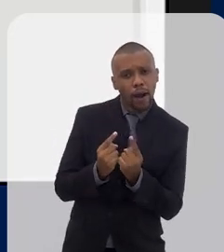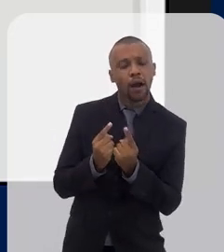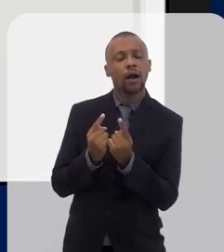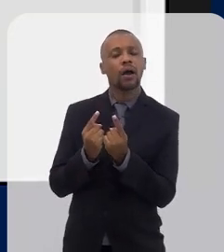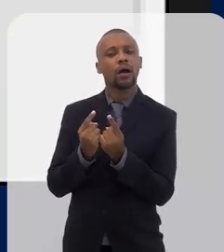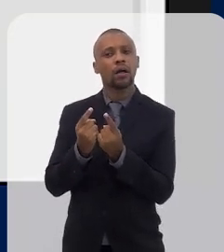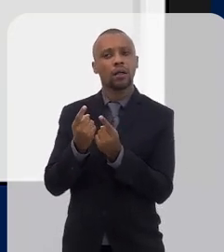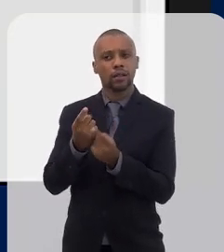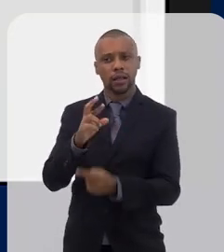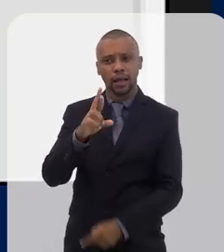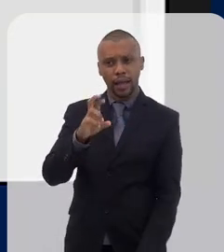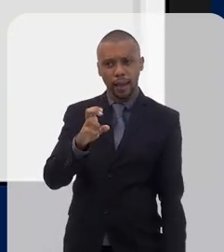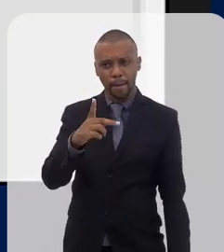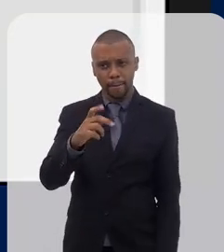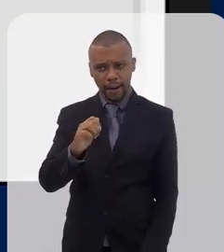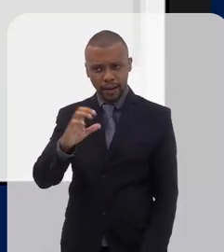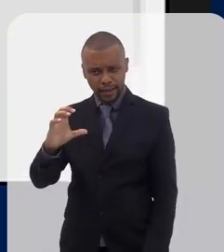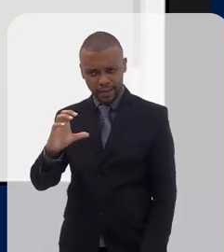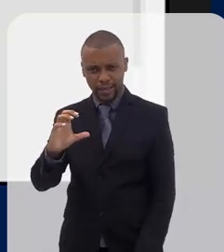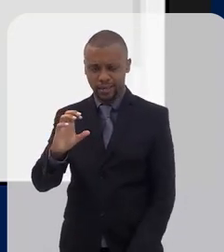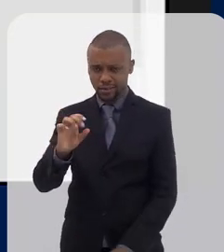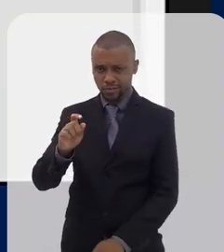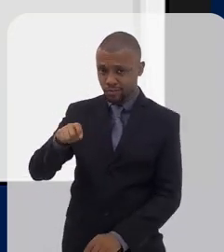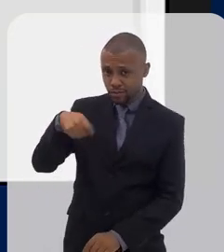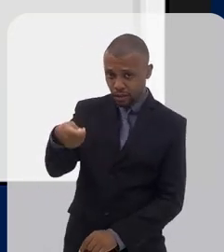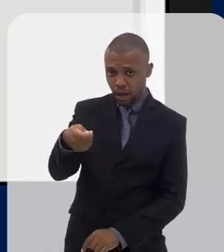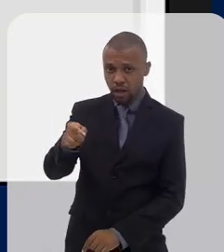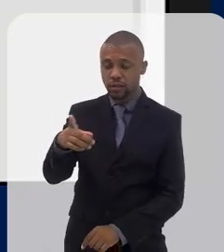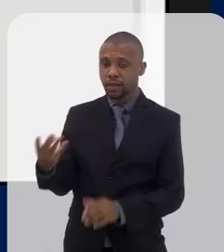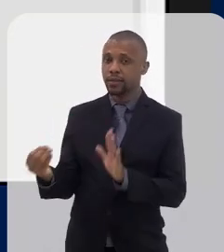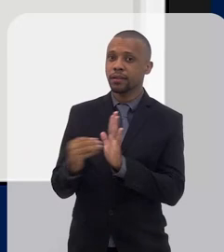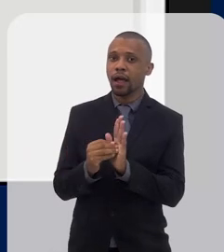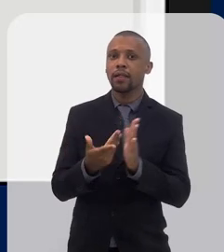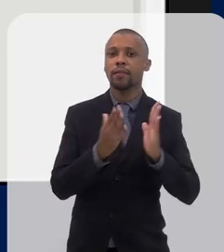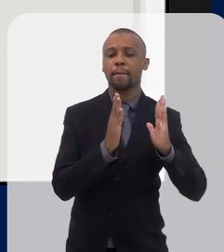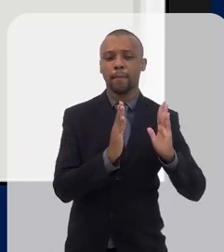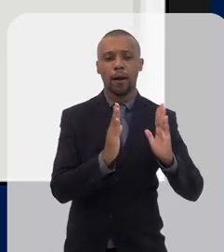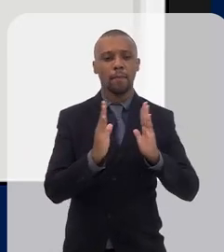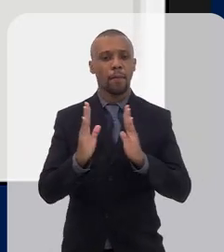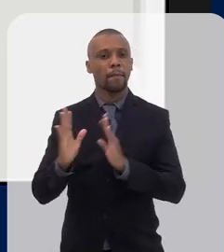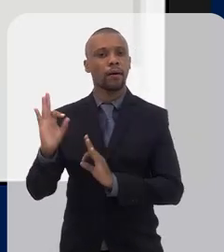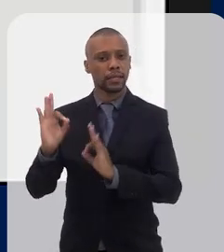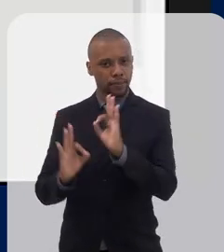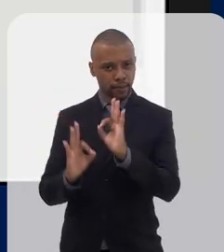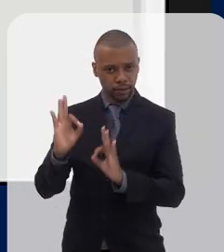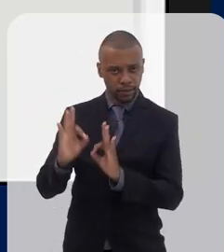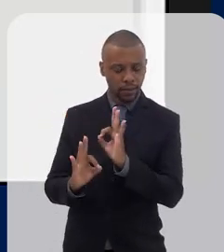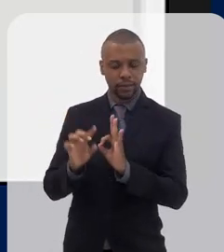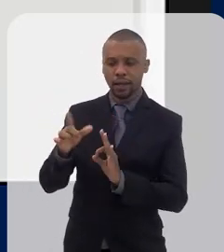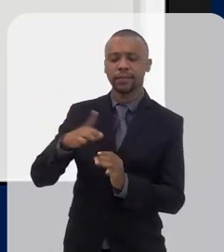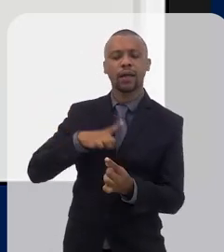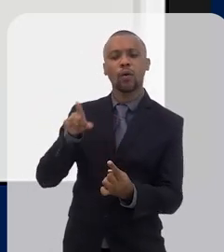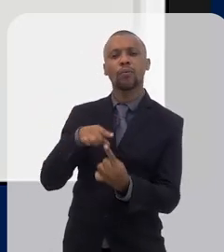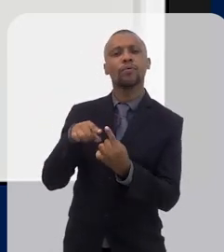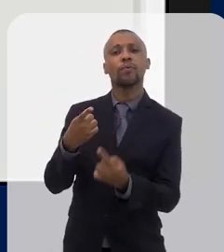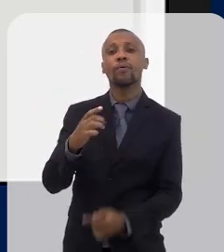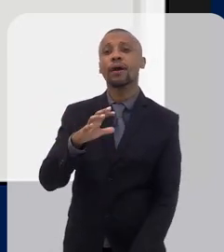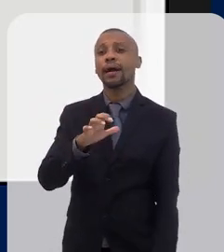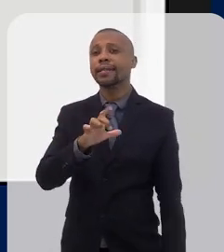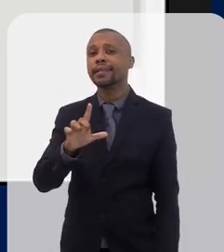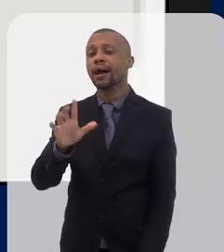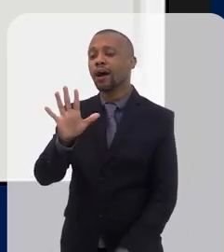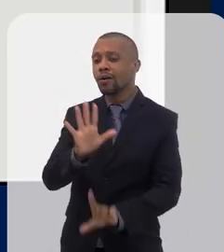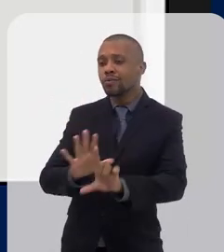repacs, como denominamos, estão incluídas nas etapas desse planejamento. Elas servem como um canal